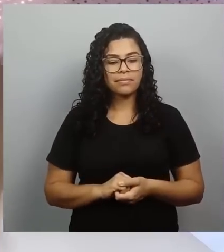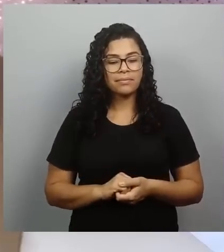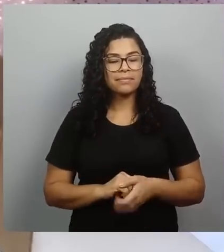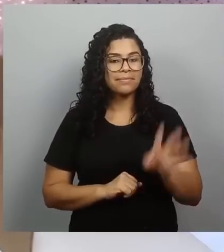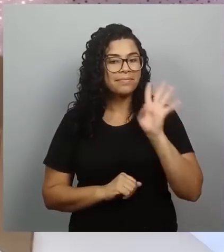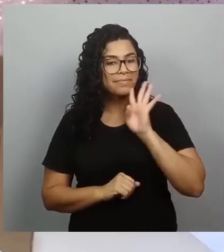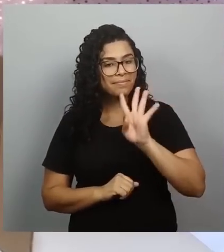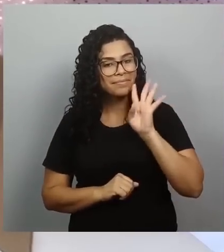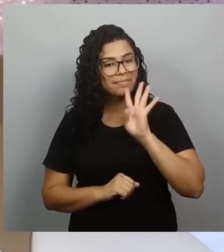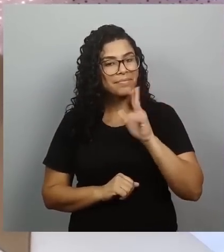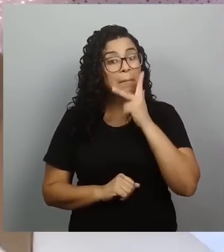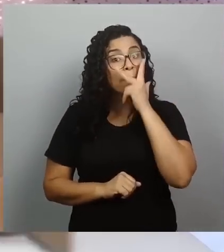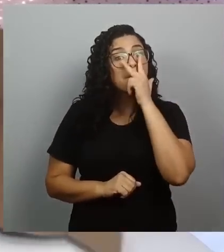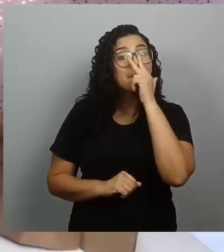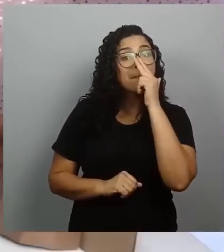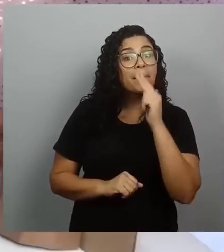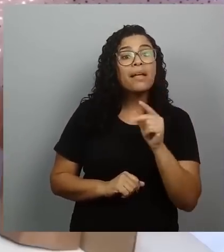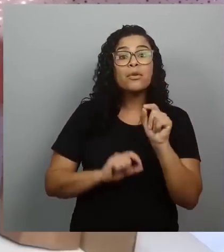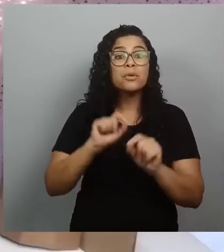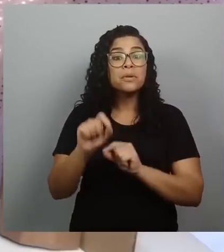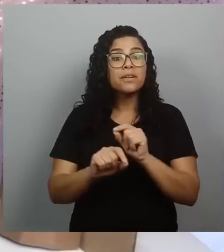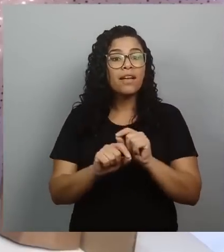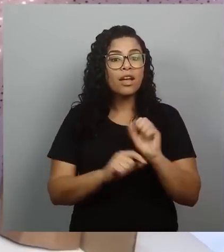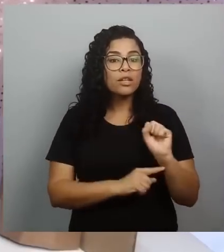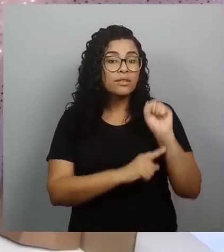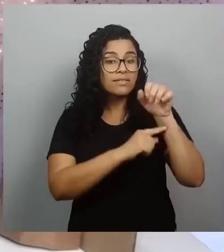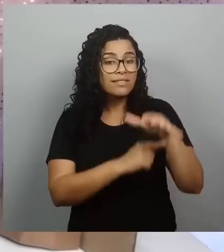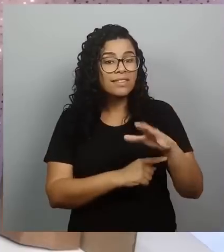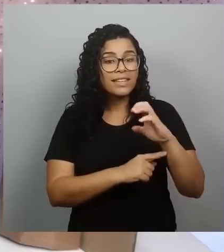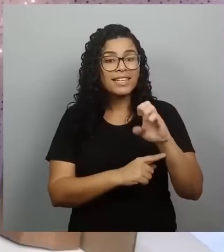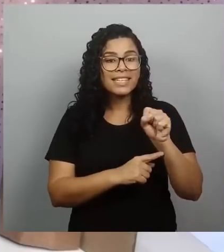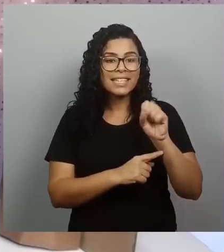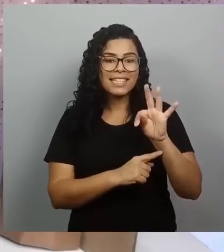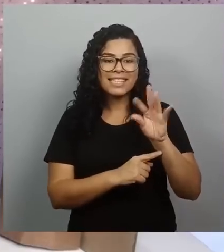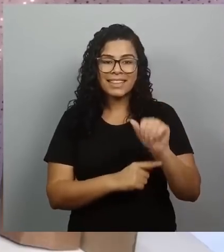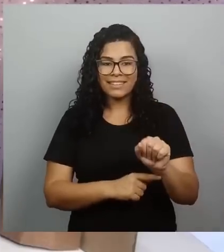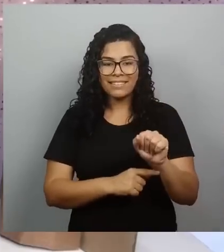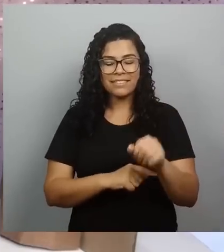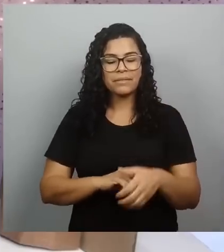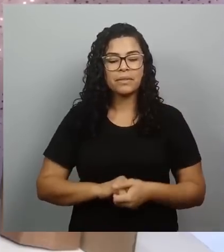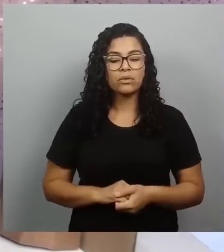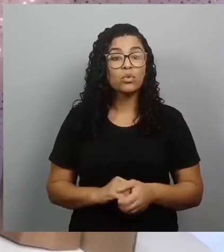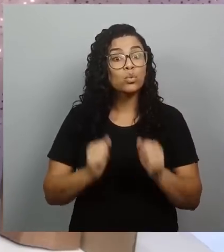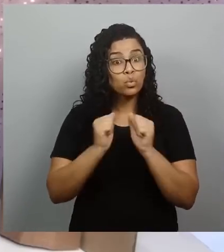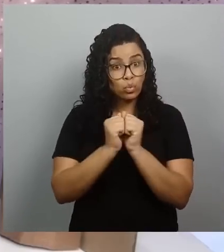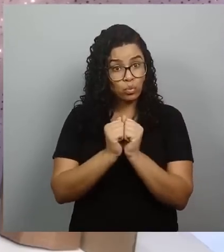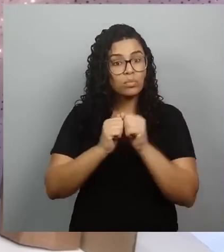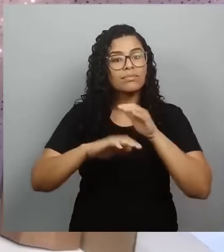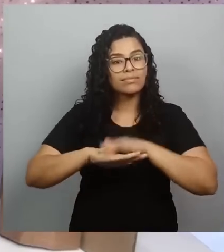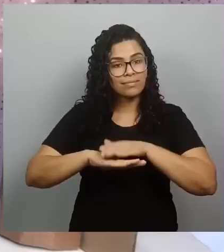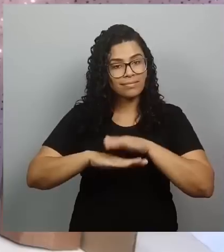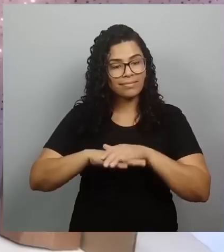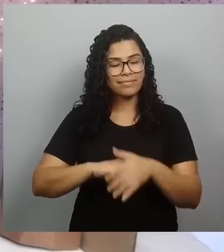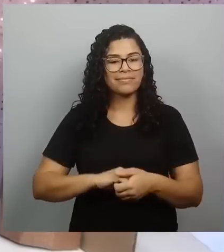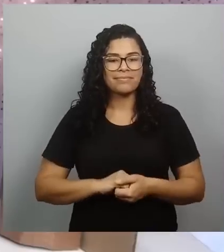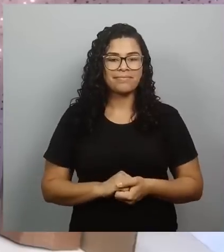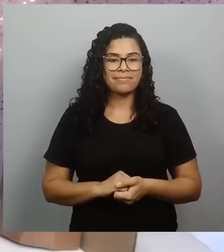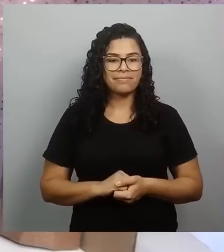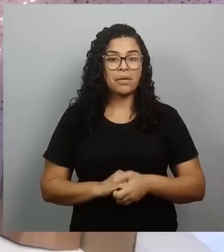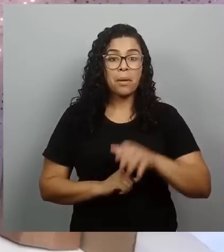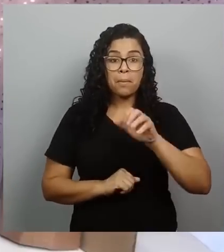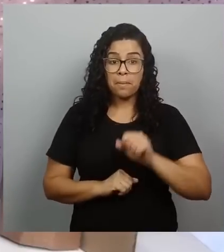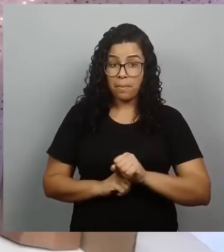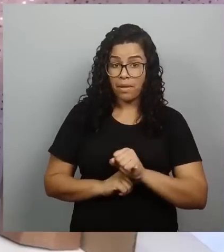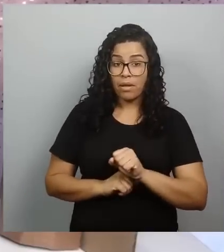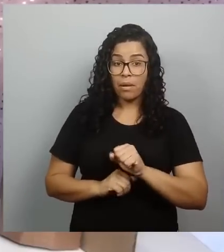legal, se tornou uma cesta. Vamos fazer juntos? Então, peguem aí, então,